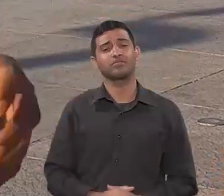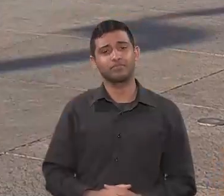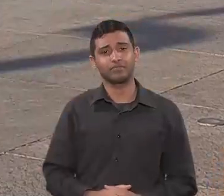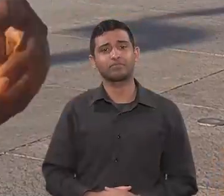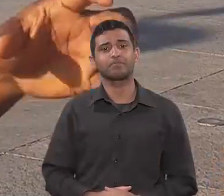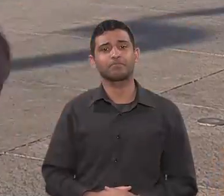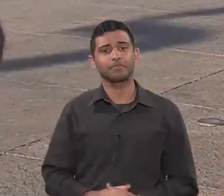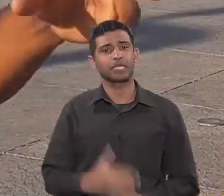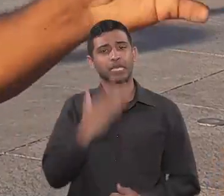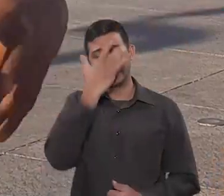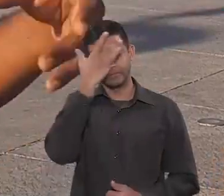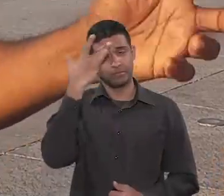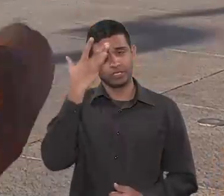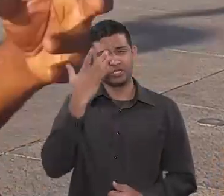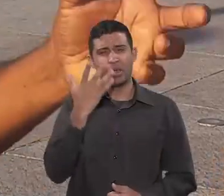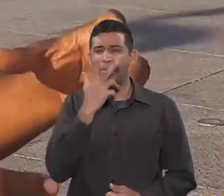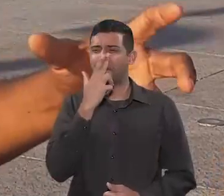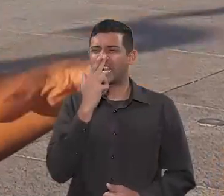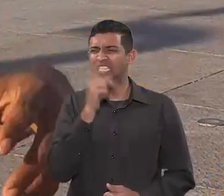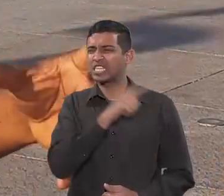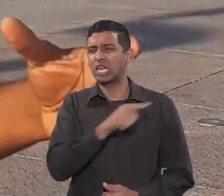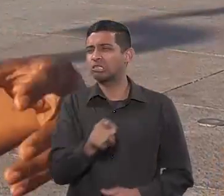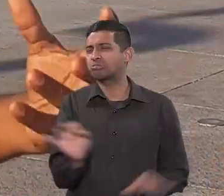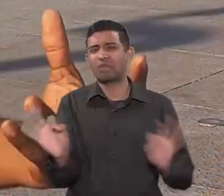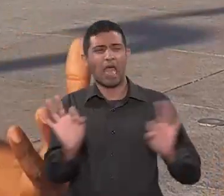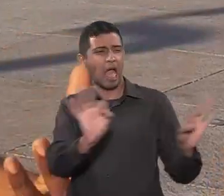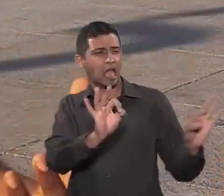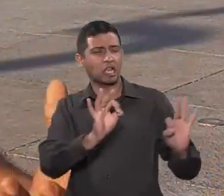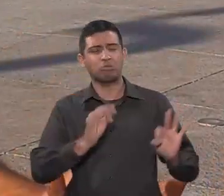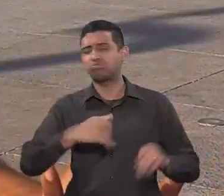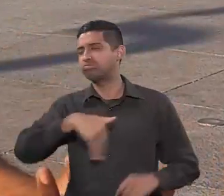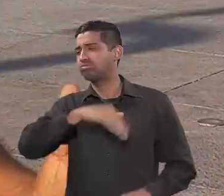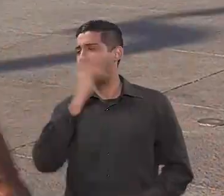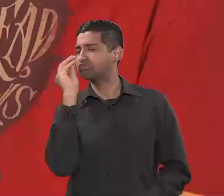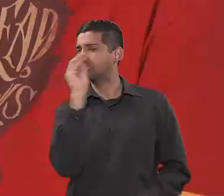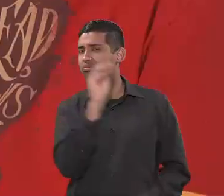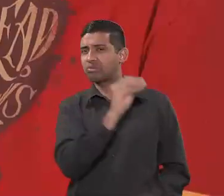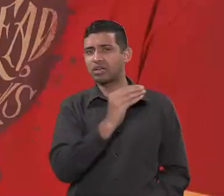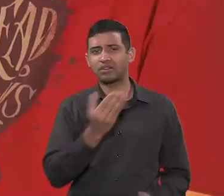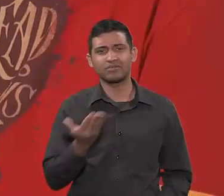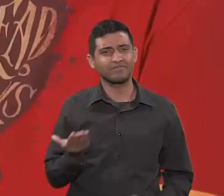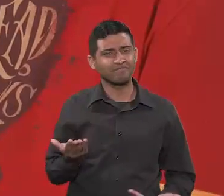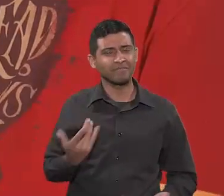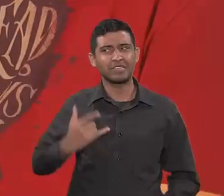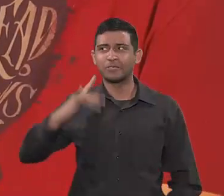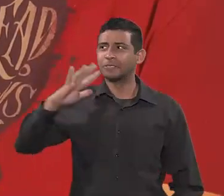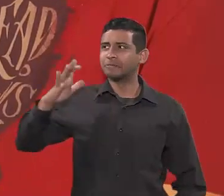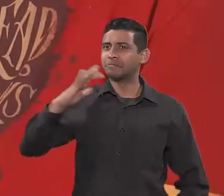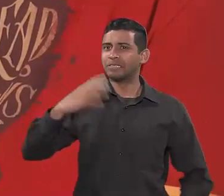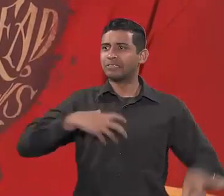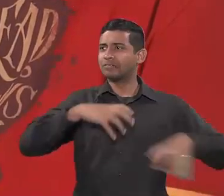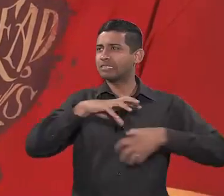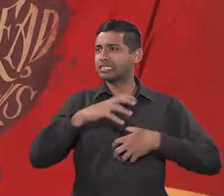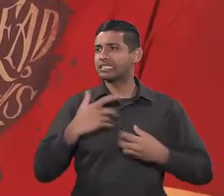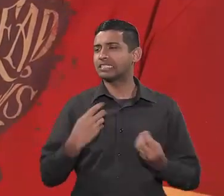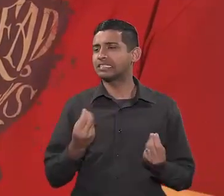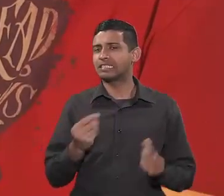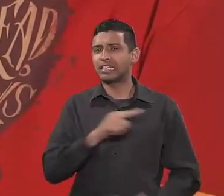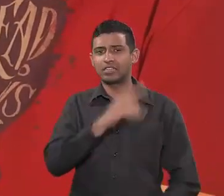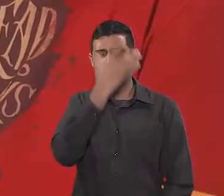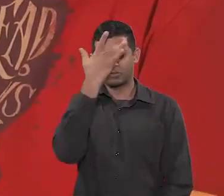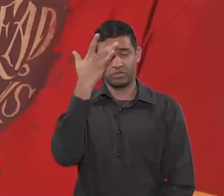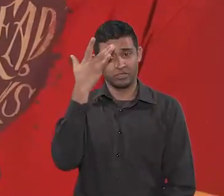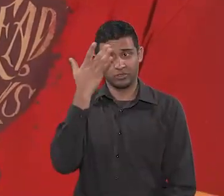pessoas passam como se essas pessoas não existissem, né? E deve ser, eu imagino que para essas pessoas e